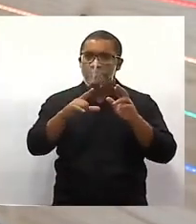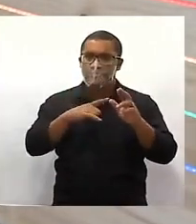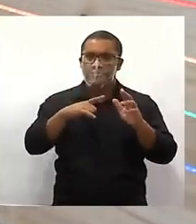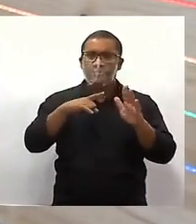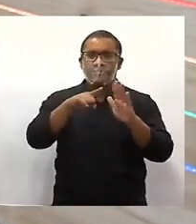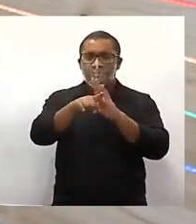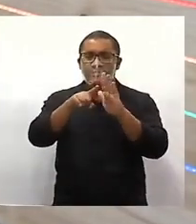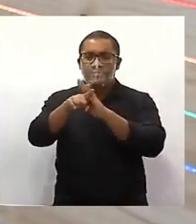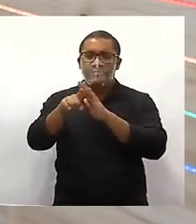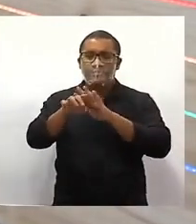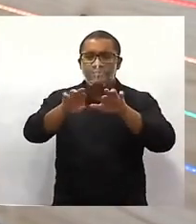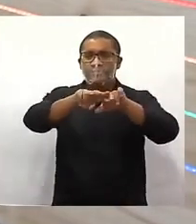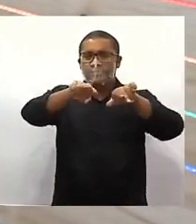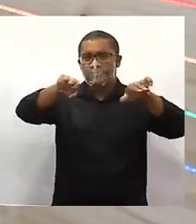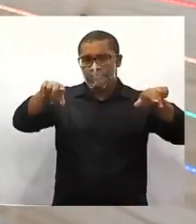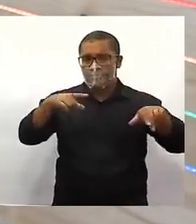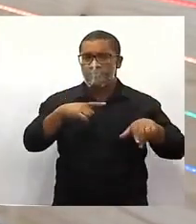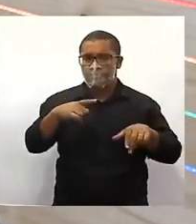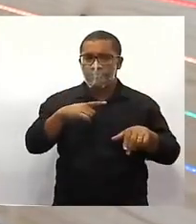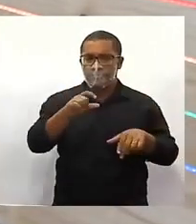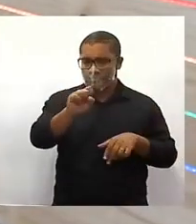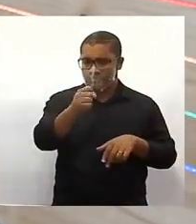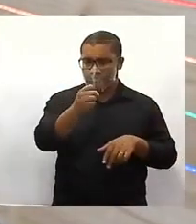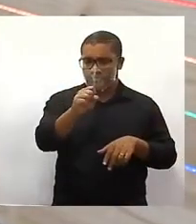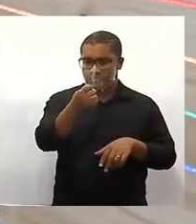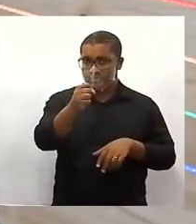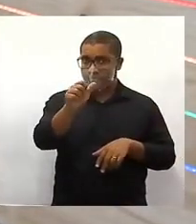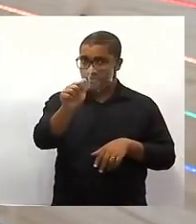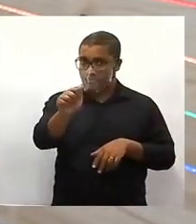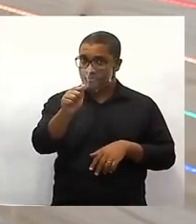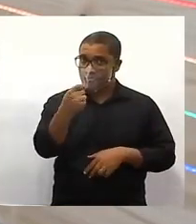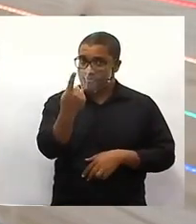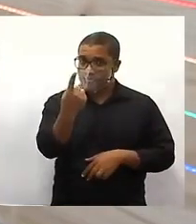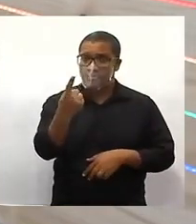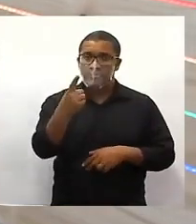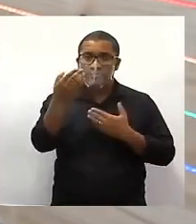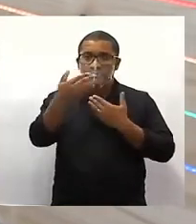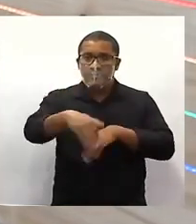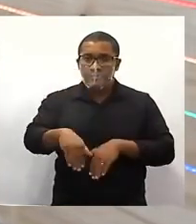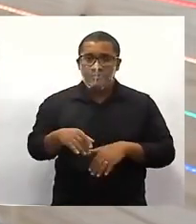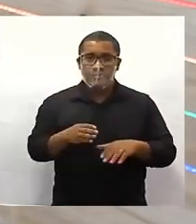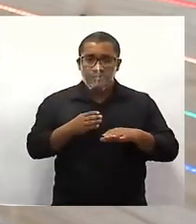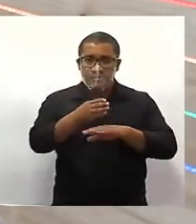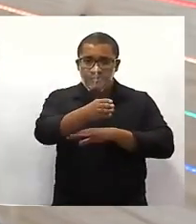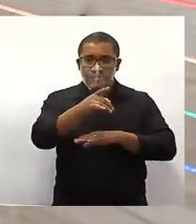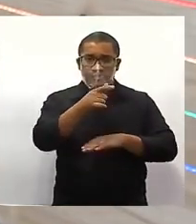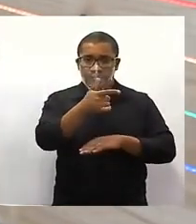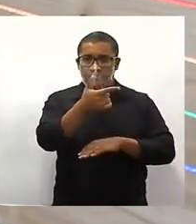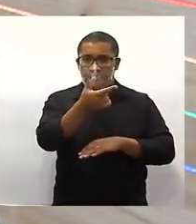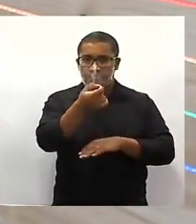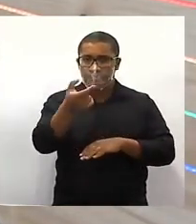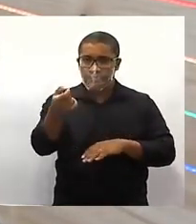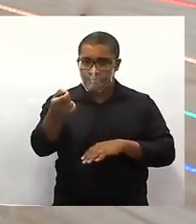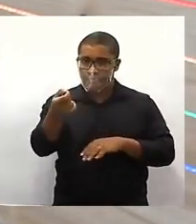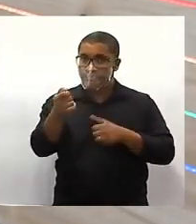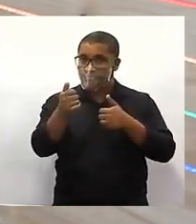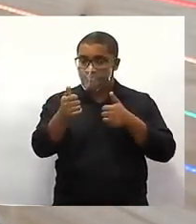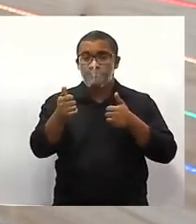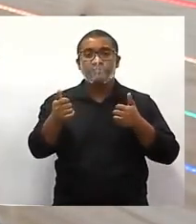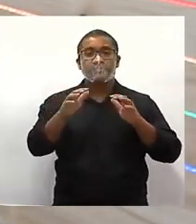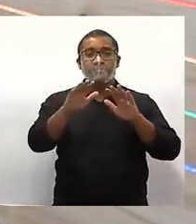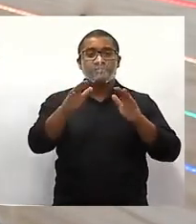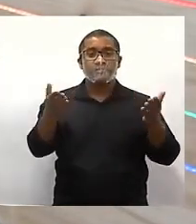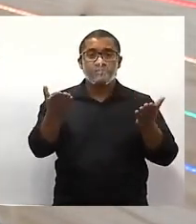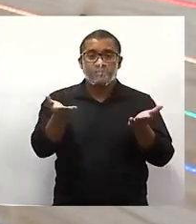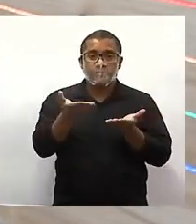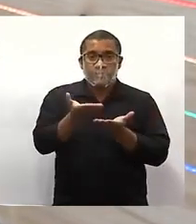vocês algumas questões do SSA1 da prova de ingresso em 2020. Então, nessa aula a gente vai responder